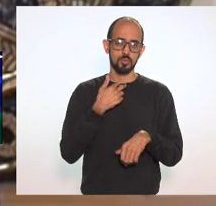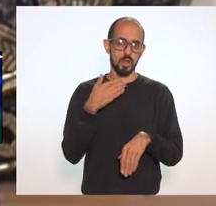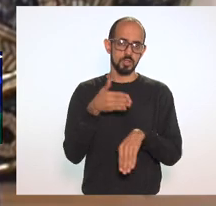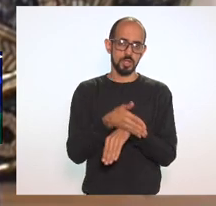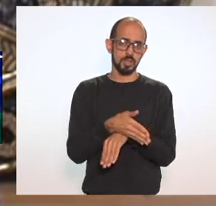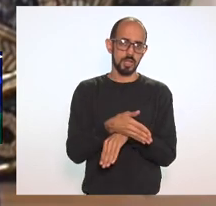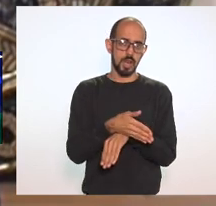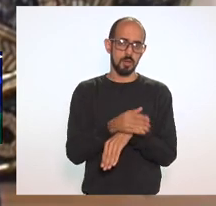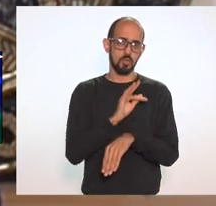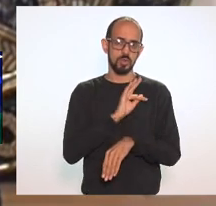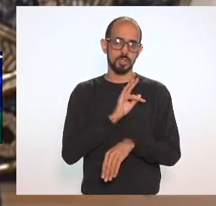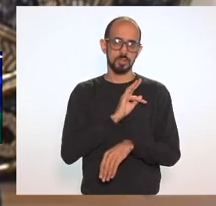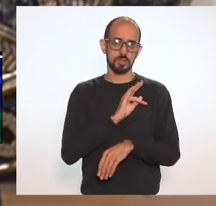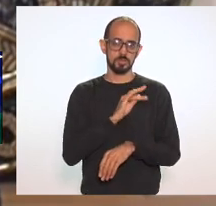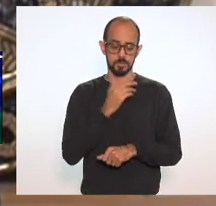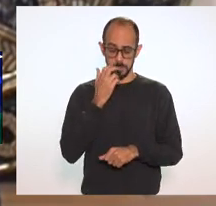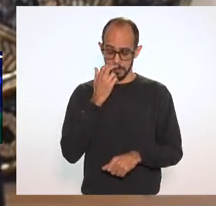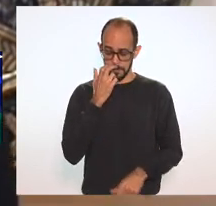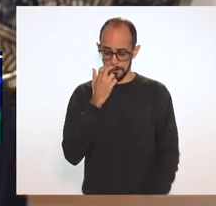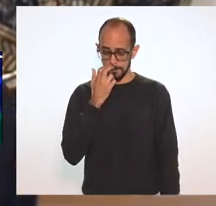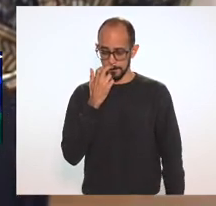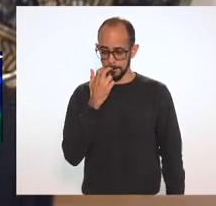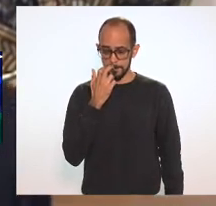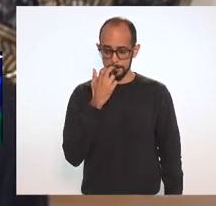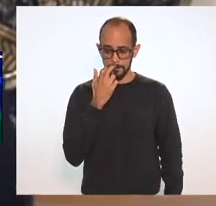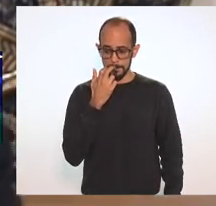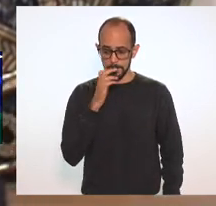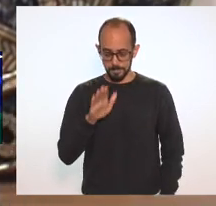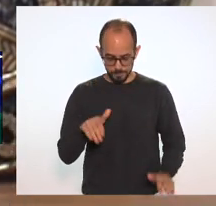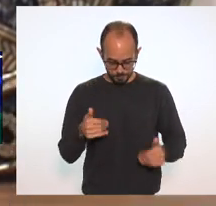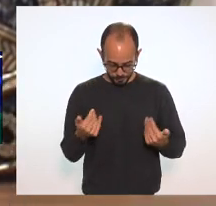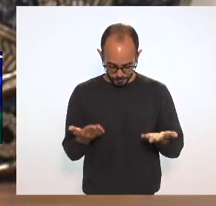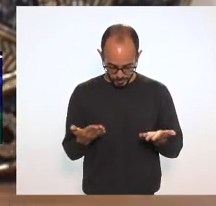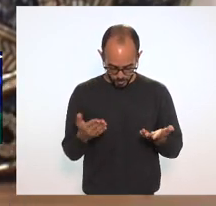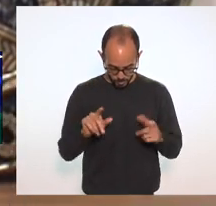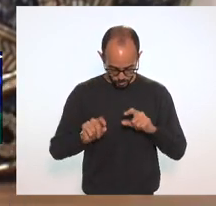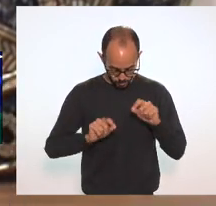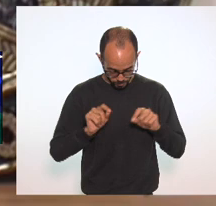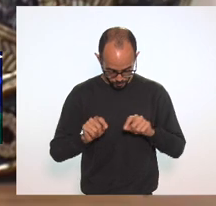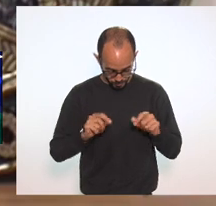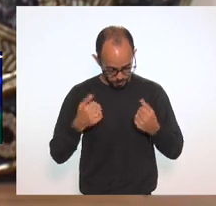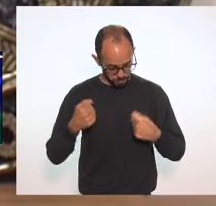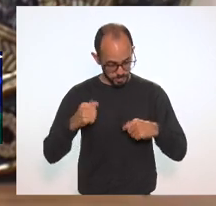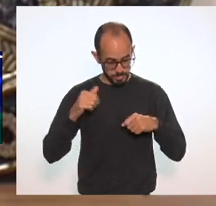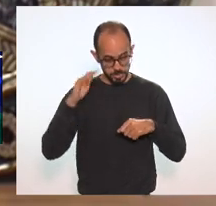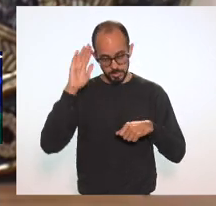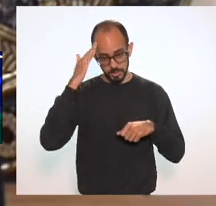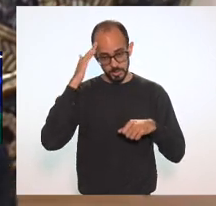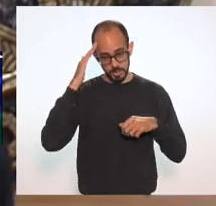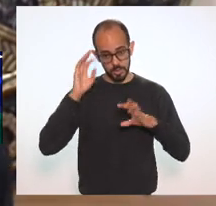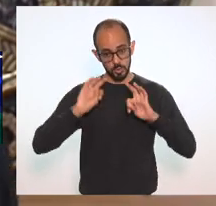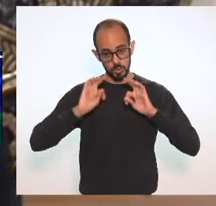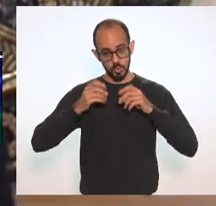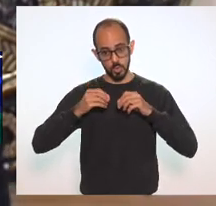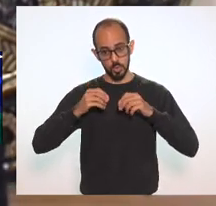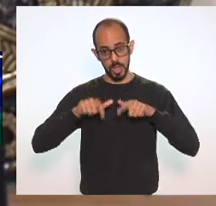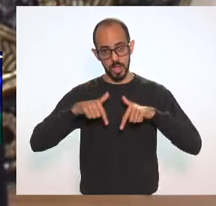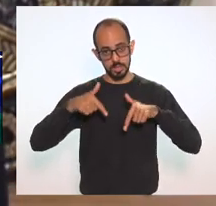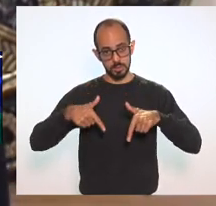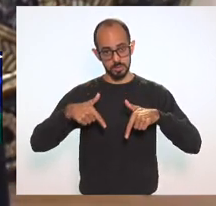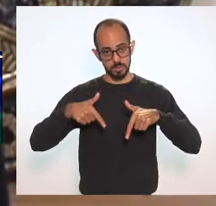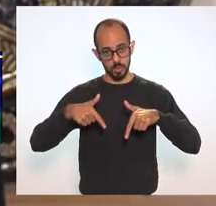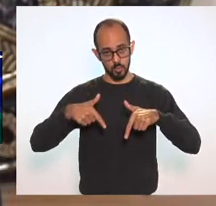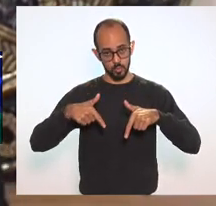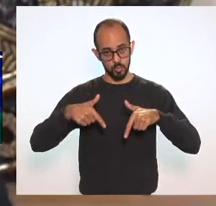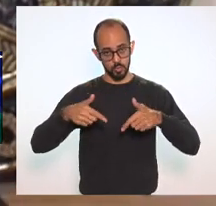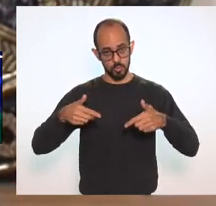comunidades e bom então tem que entender que toda ação que se faz hoje tem um efeito